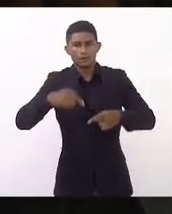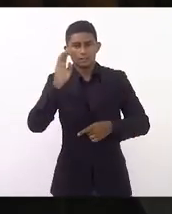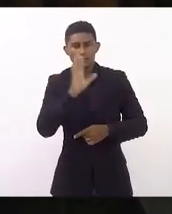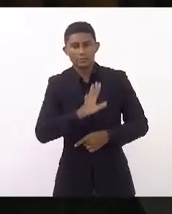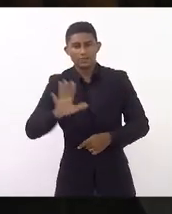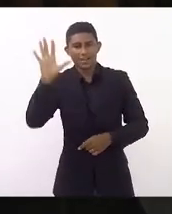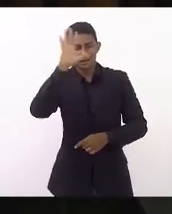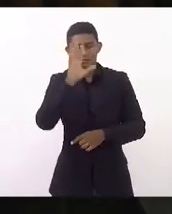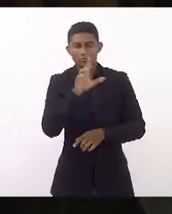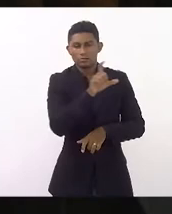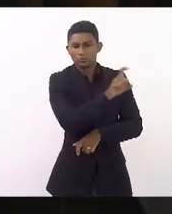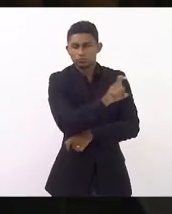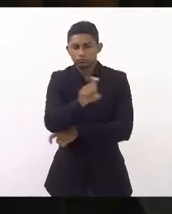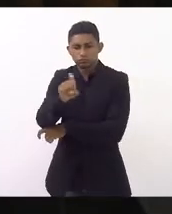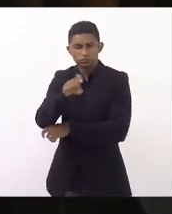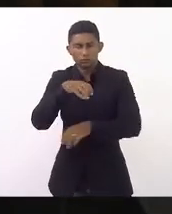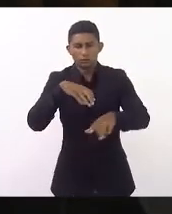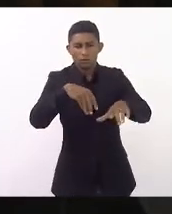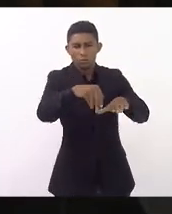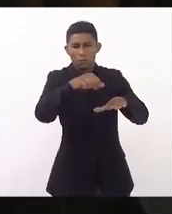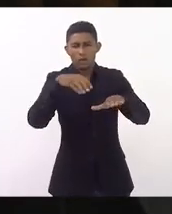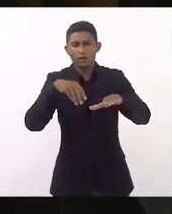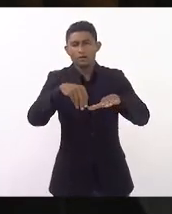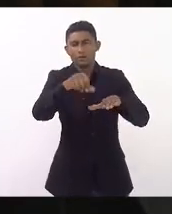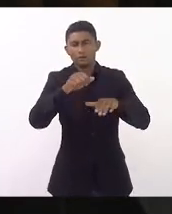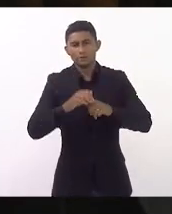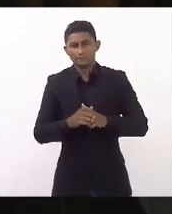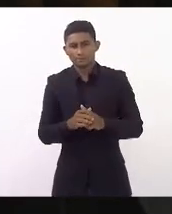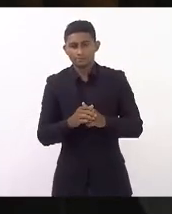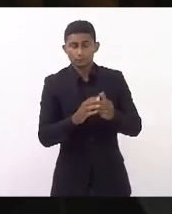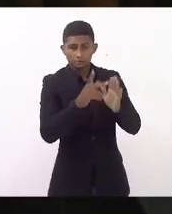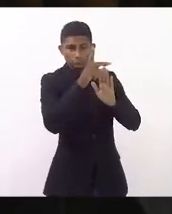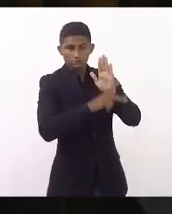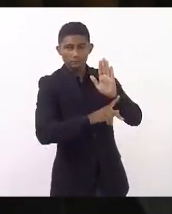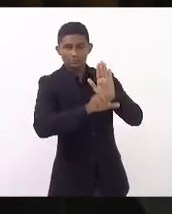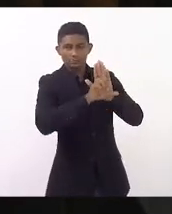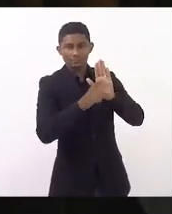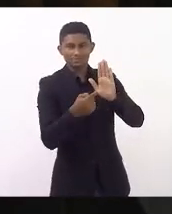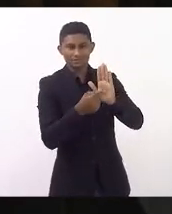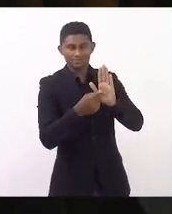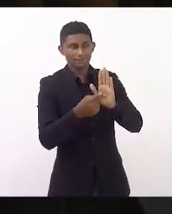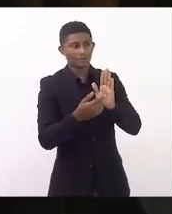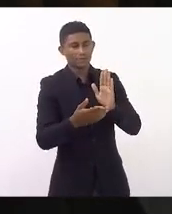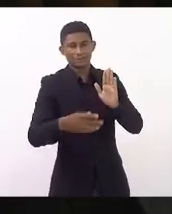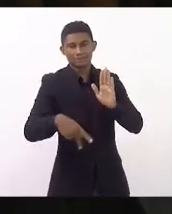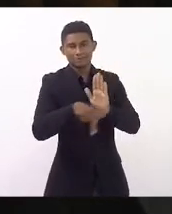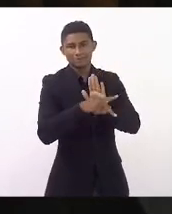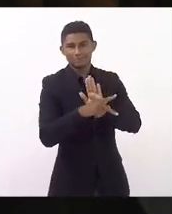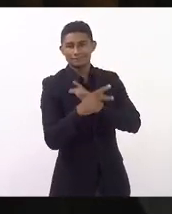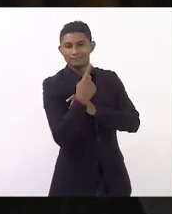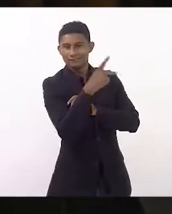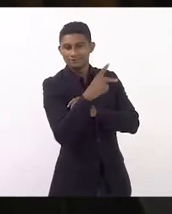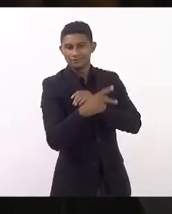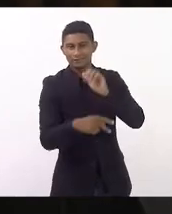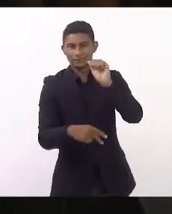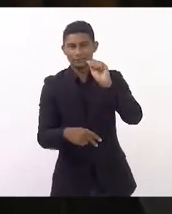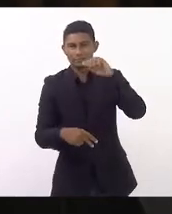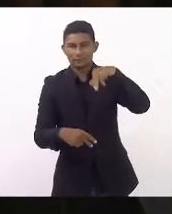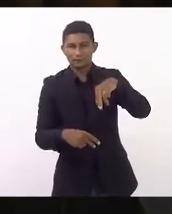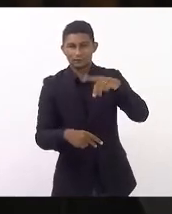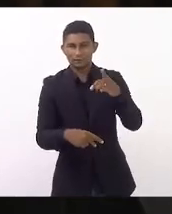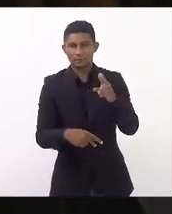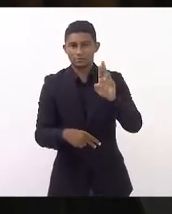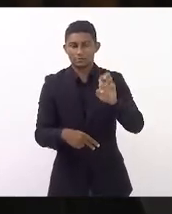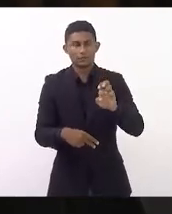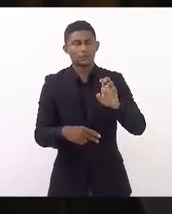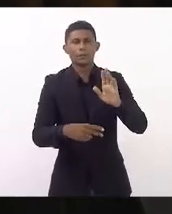fertilizantes. Cabe destacar que o projeto apresentado pelo deputado André Siciliano é mais completo e